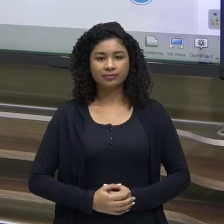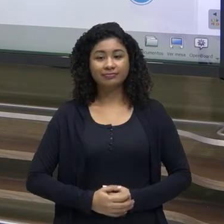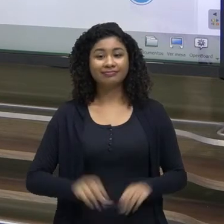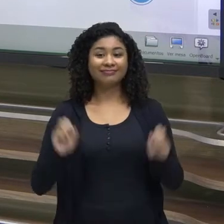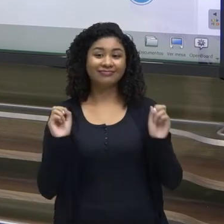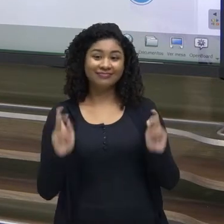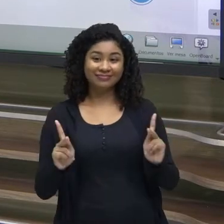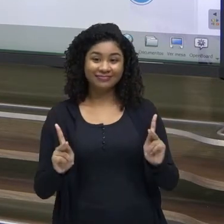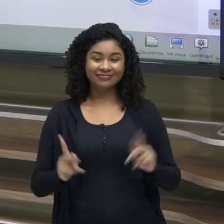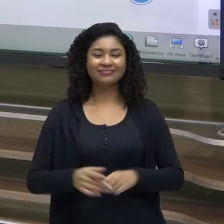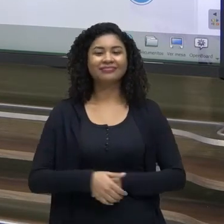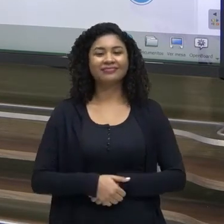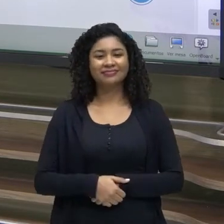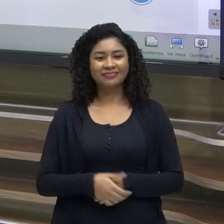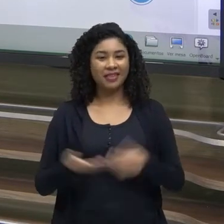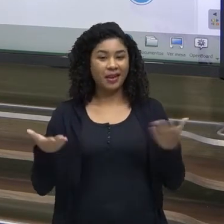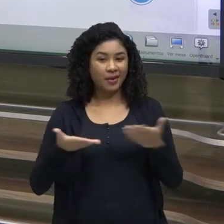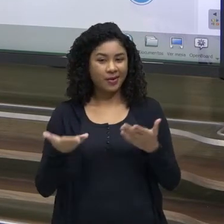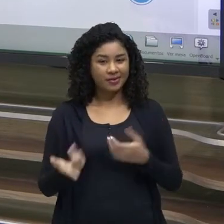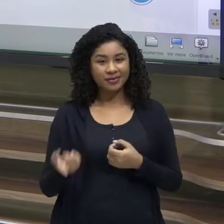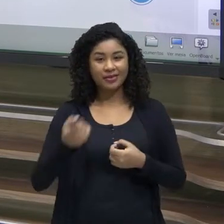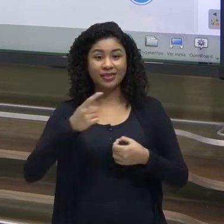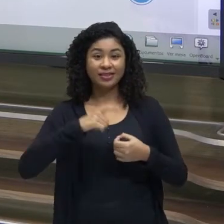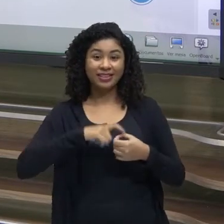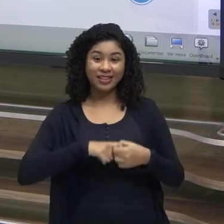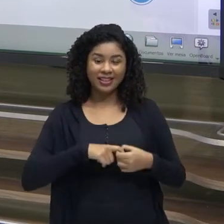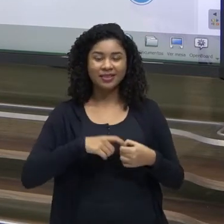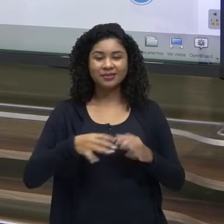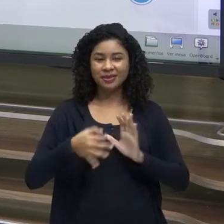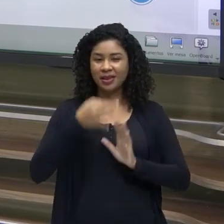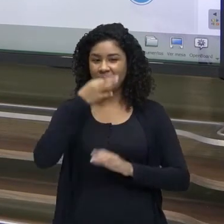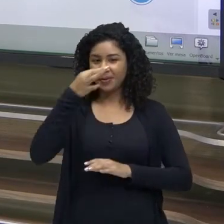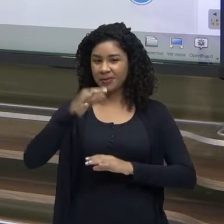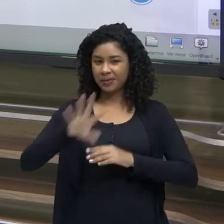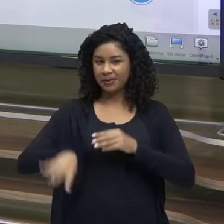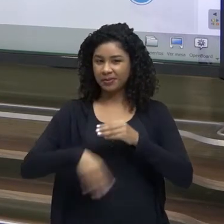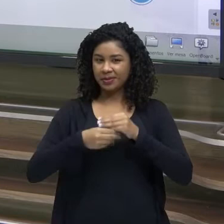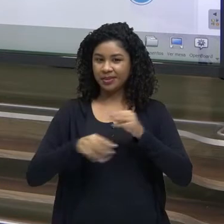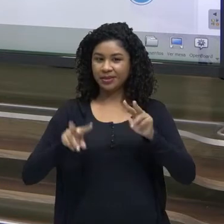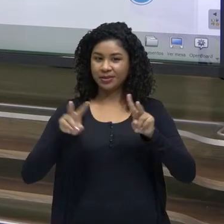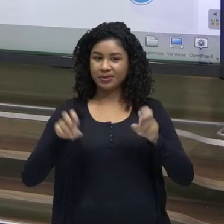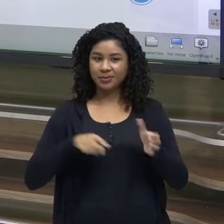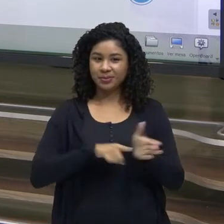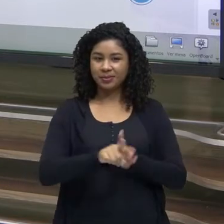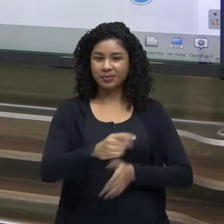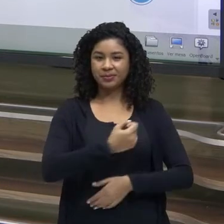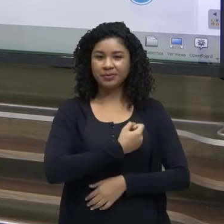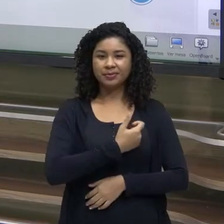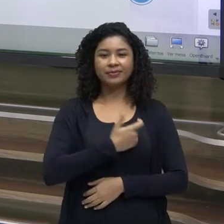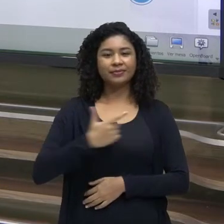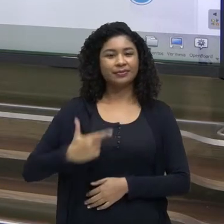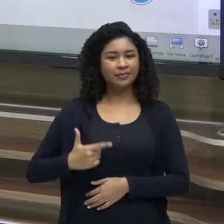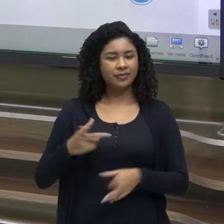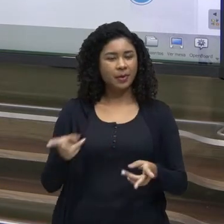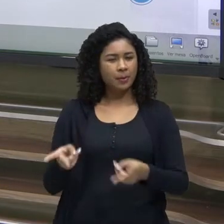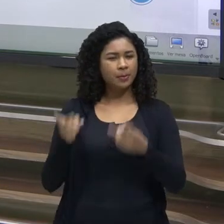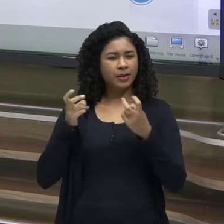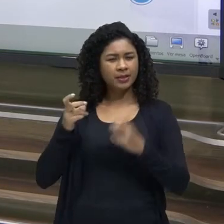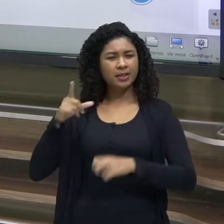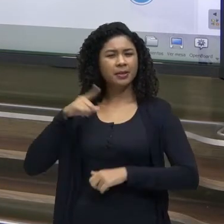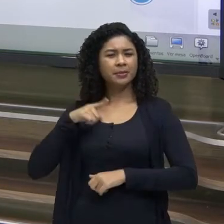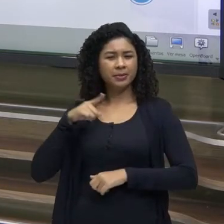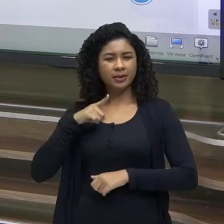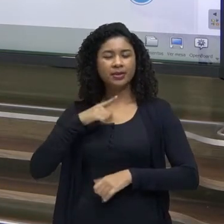Ok, alunos, vamos agora de volta, né, para o nosso comentário sobre a questão 2. Eu vi que tem participações no chat. Muito obrigada a todos que